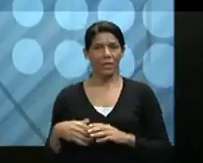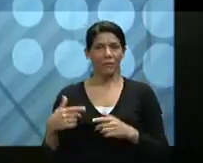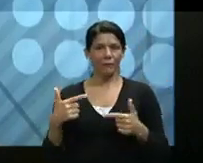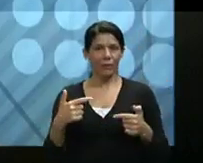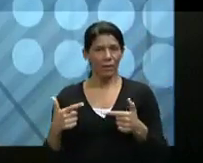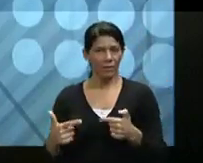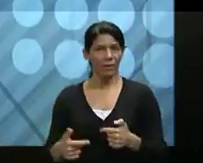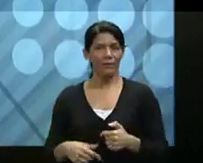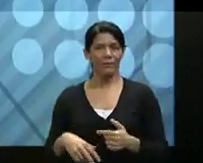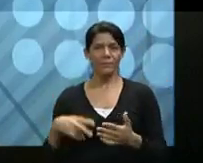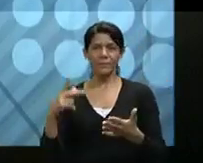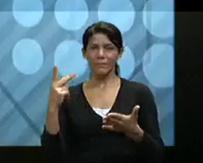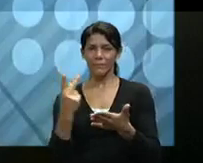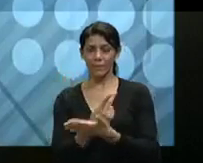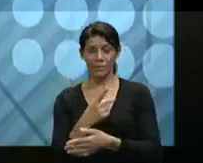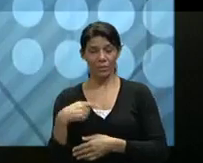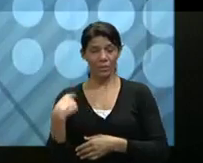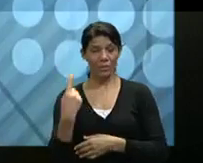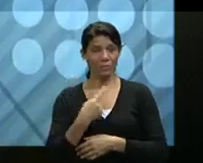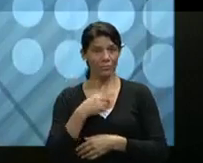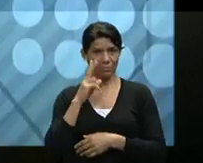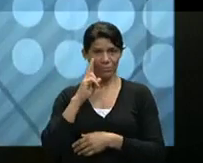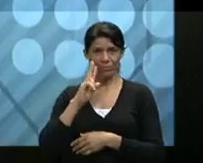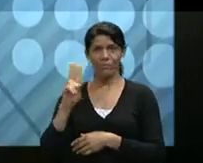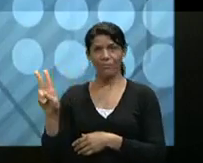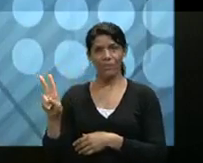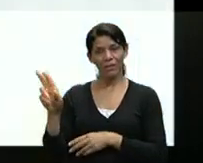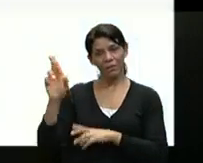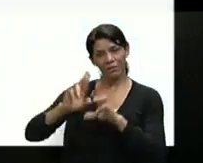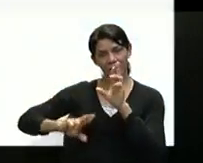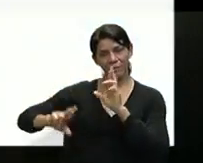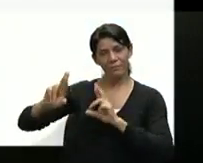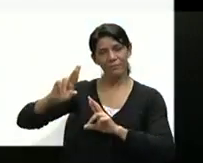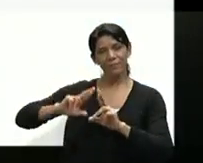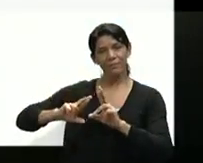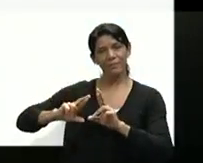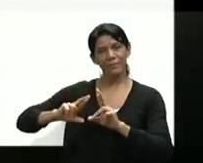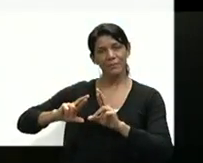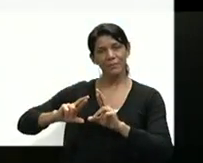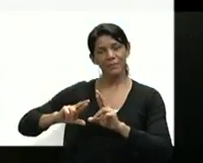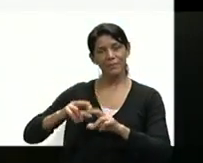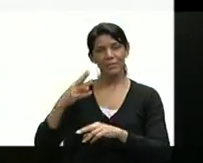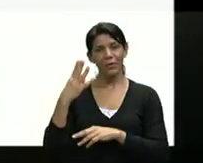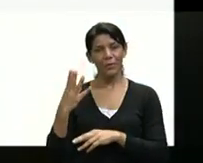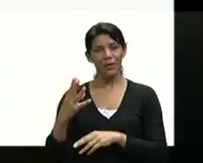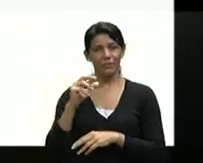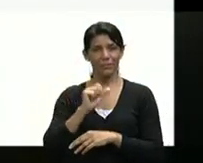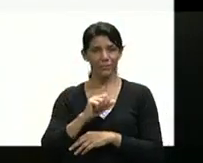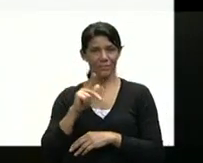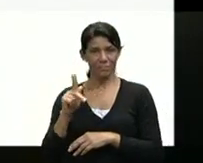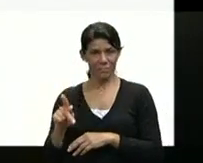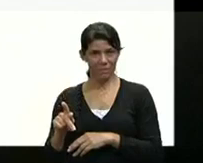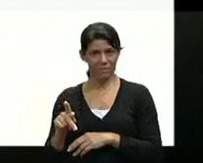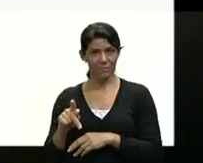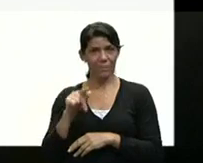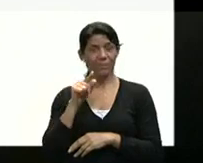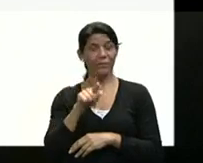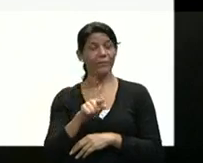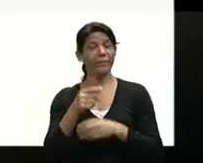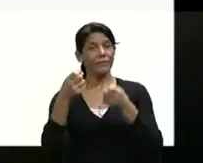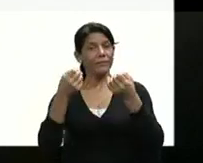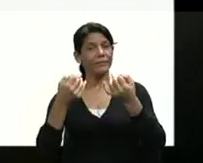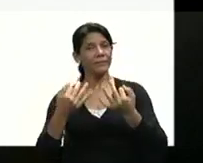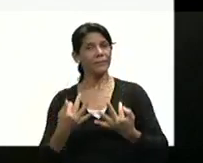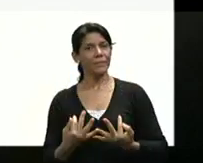violência, de acidente, nós vamos para o quadro para a gente analisar agora a nossa quarta situação problema, que